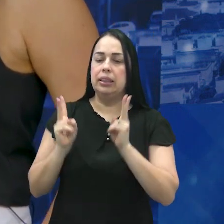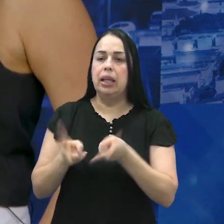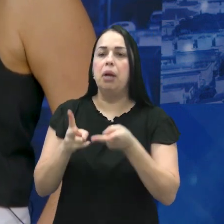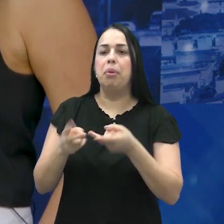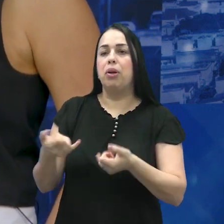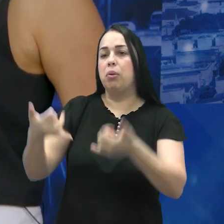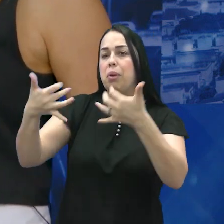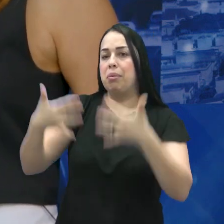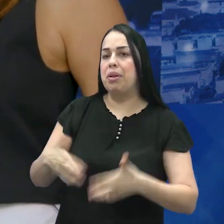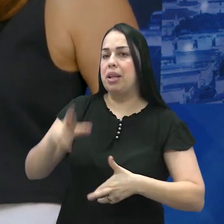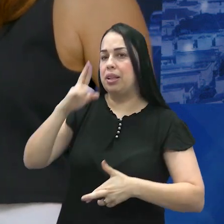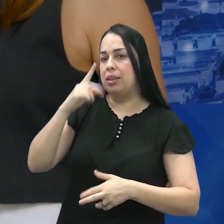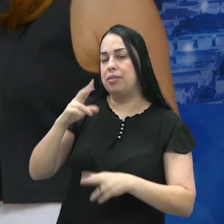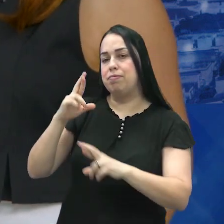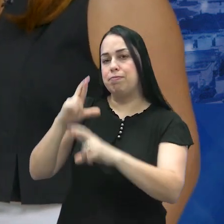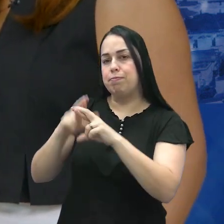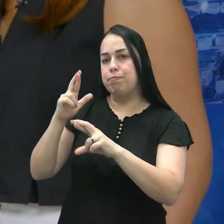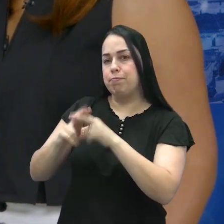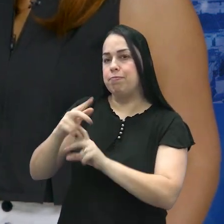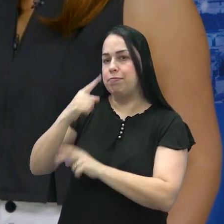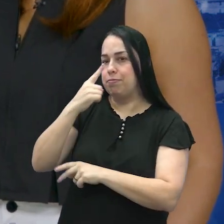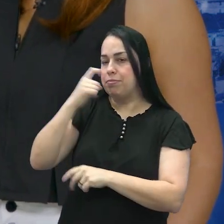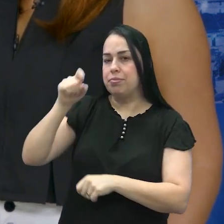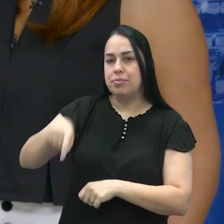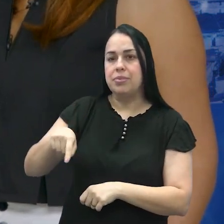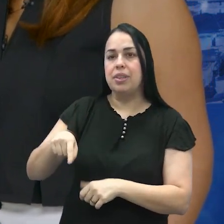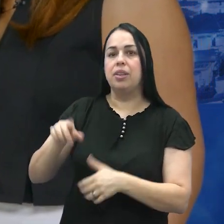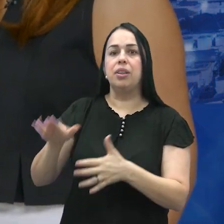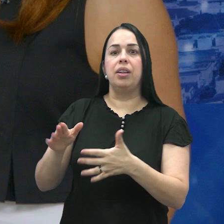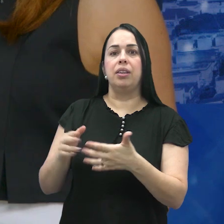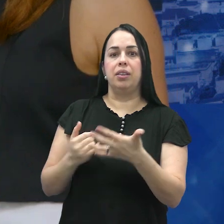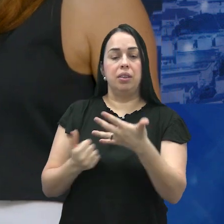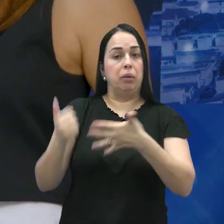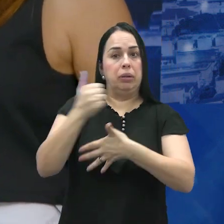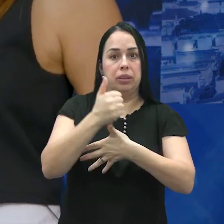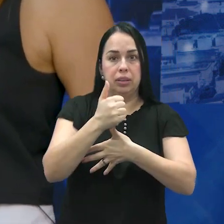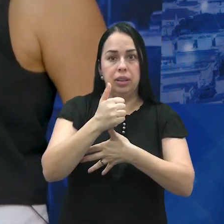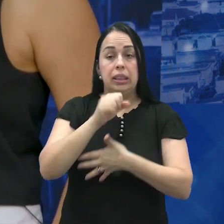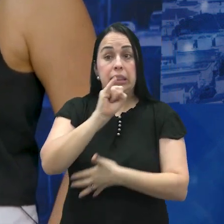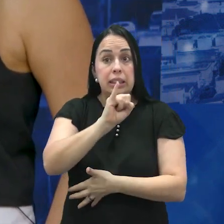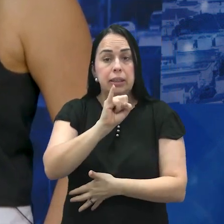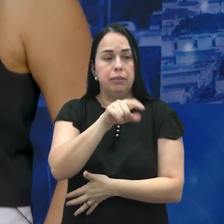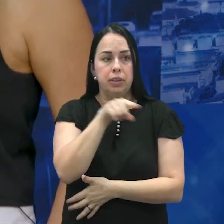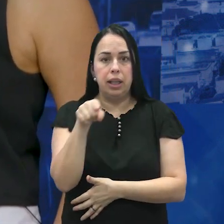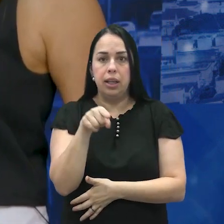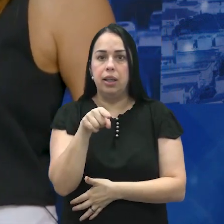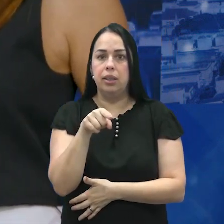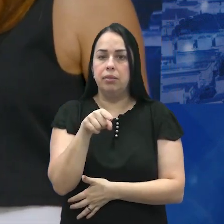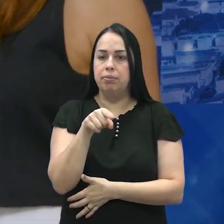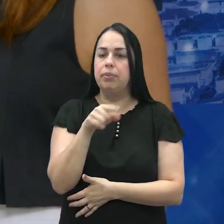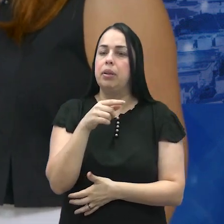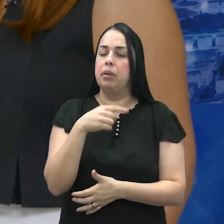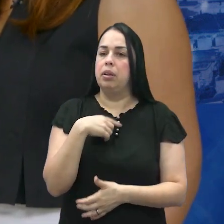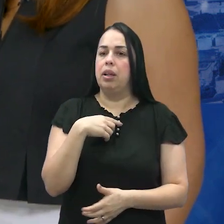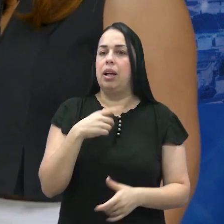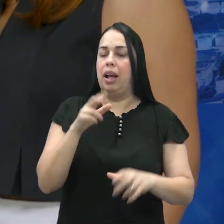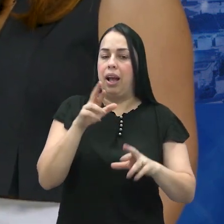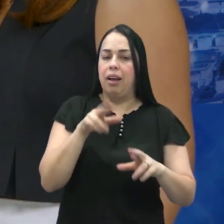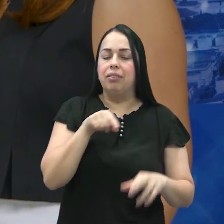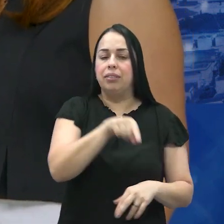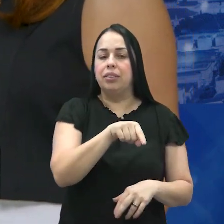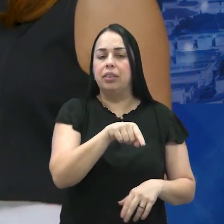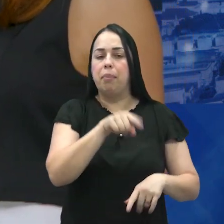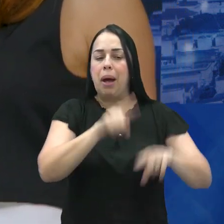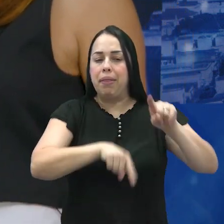fala em gestão de resíduos, a gente fala que a ordem de prioridade é não gere. Se você puder, opte por não gerar. Você realmente